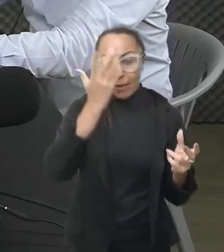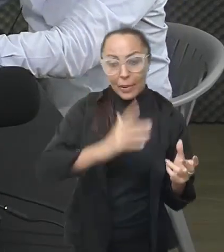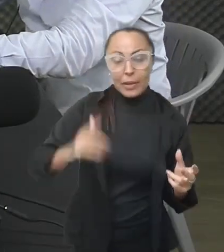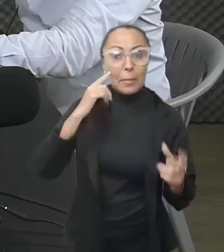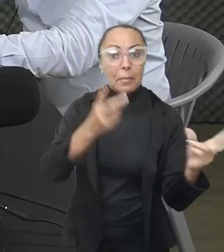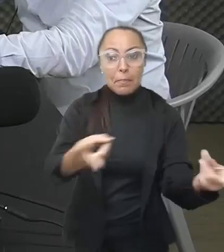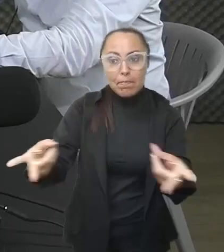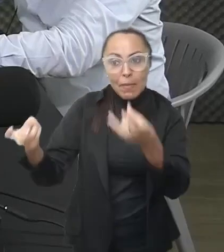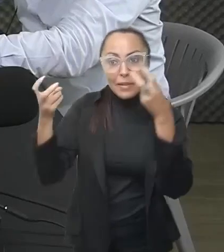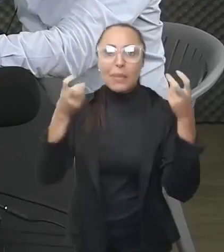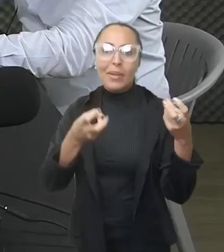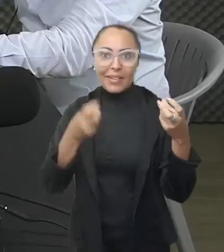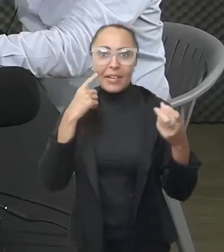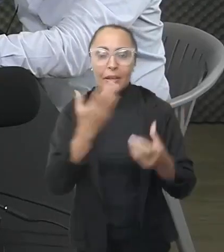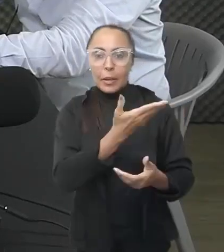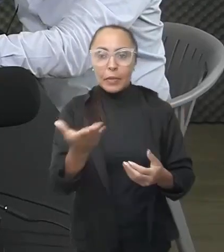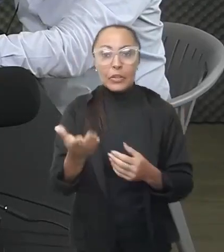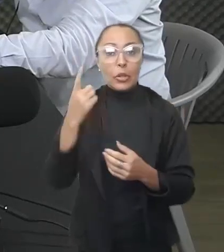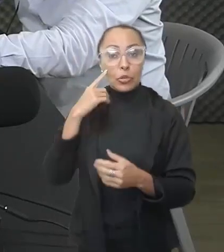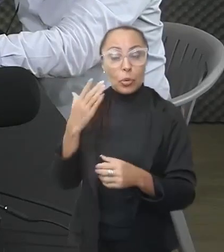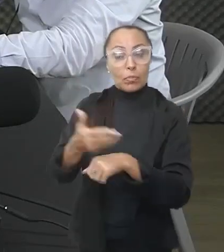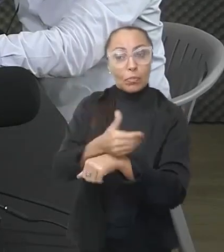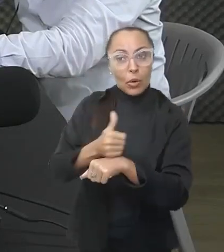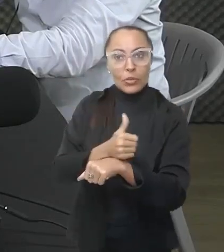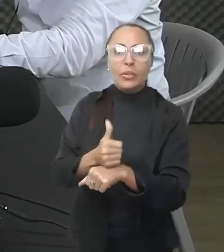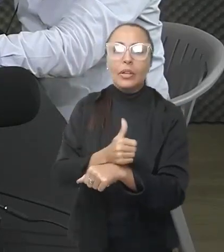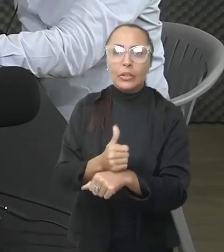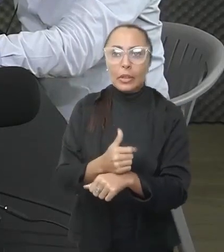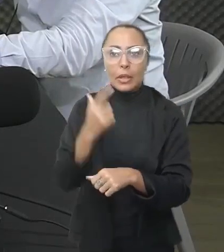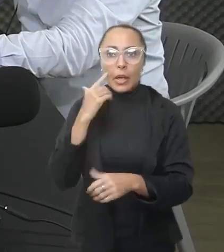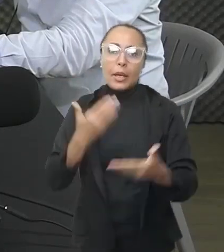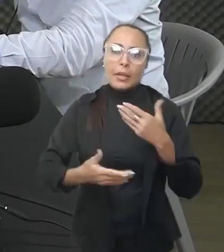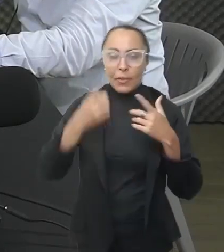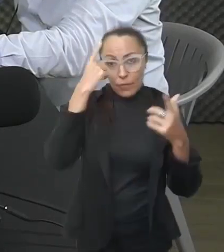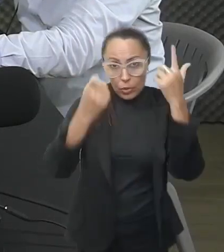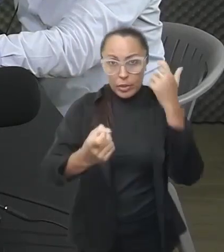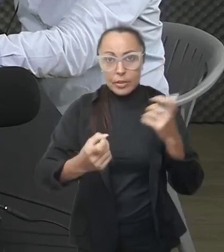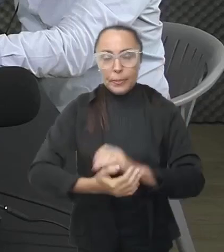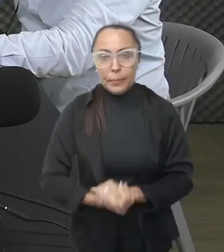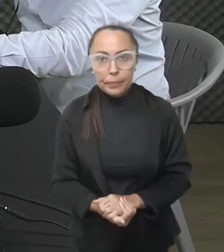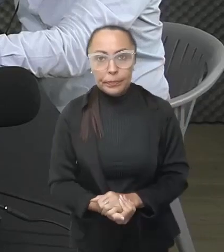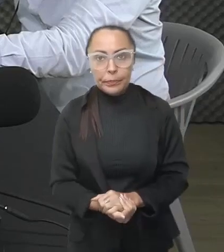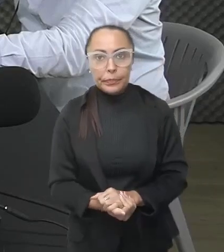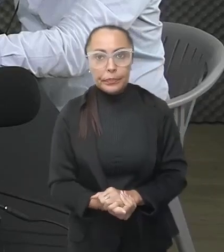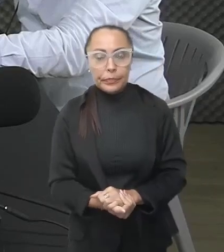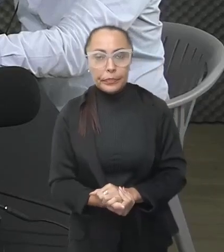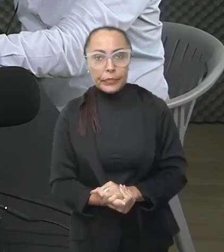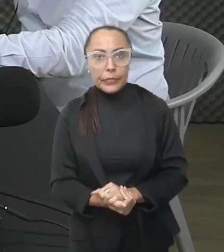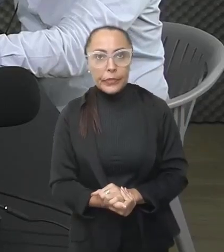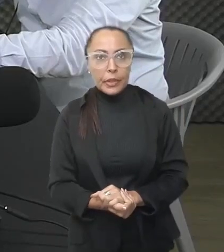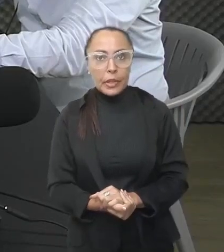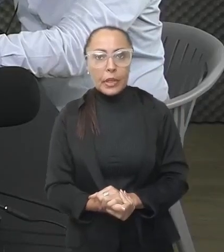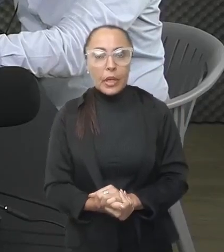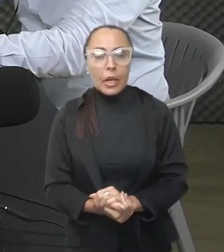há uma identificação por parte dos seus profissionais em relação às violências. A gente até